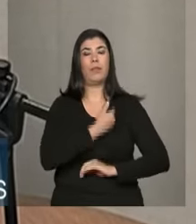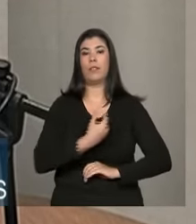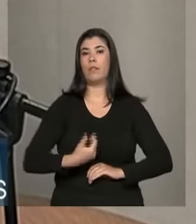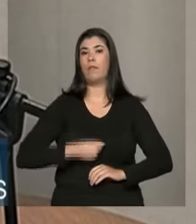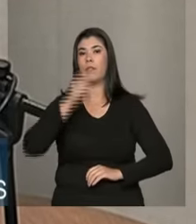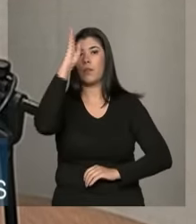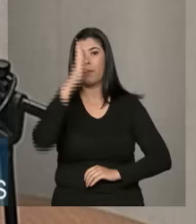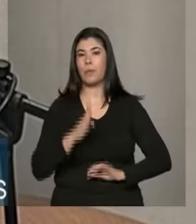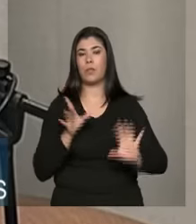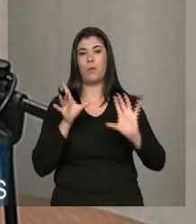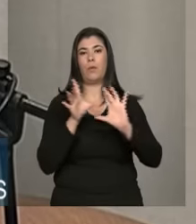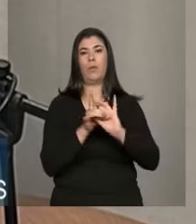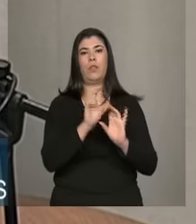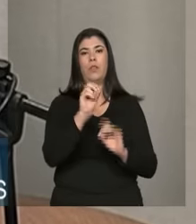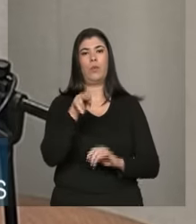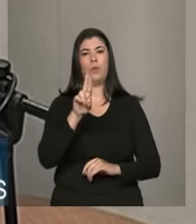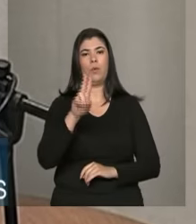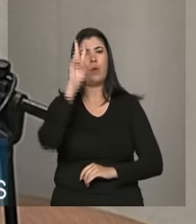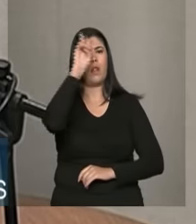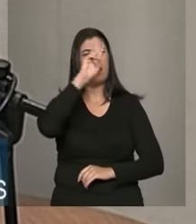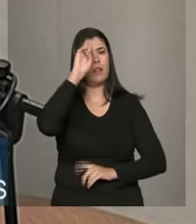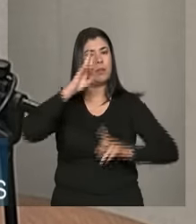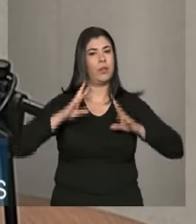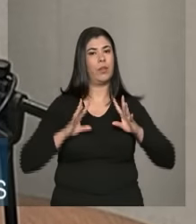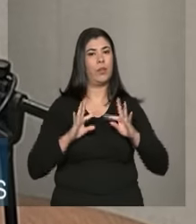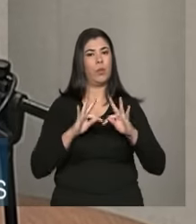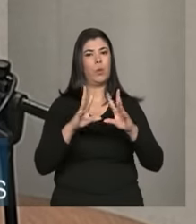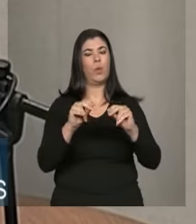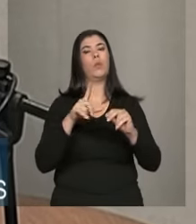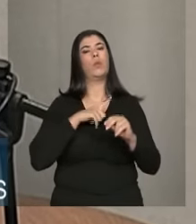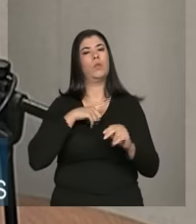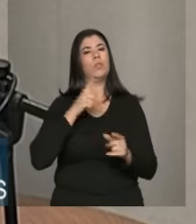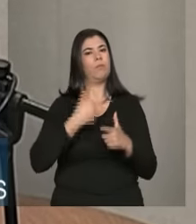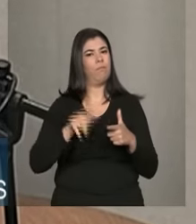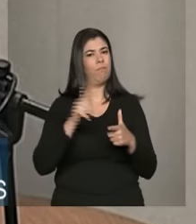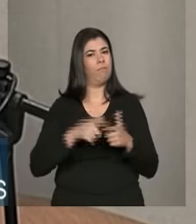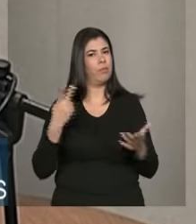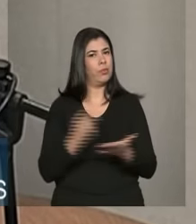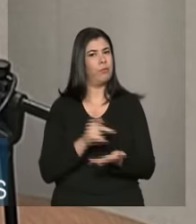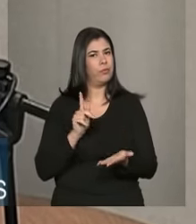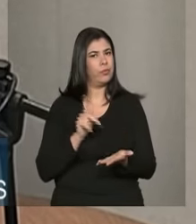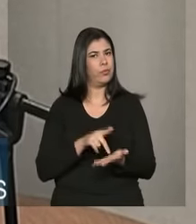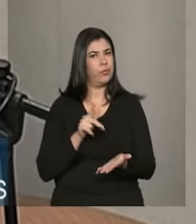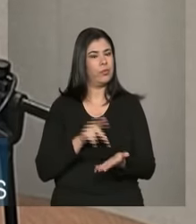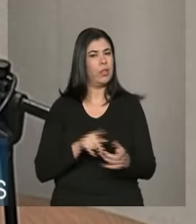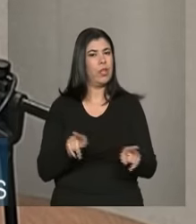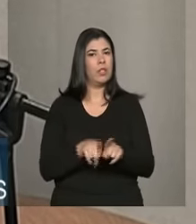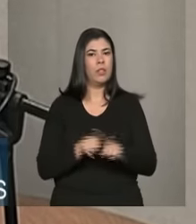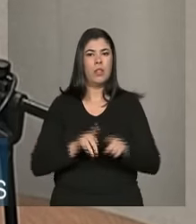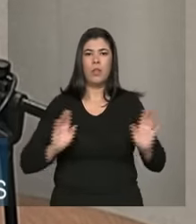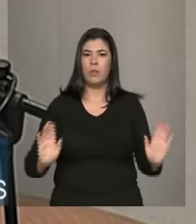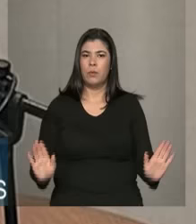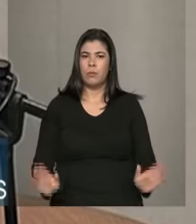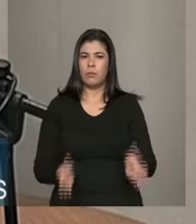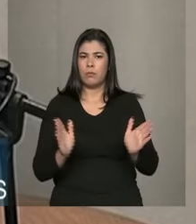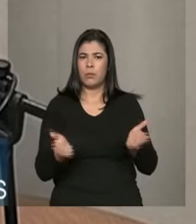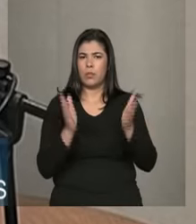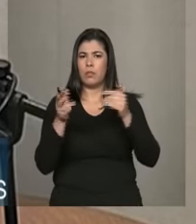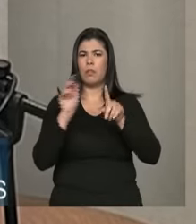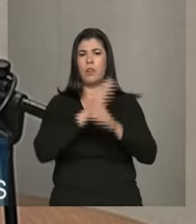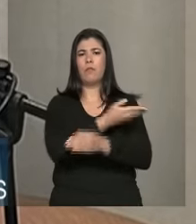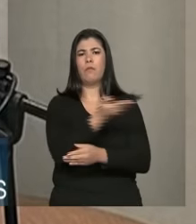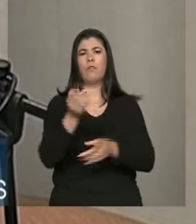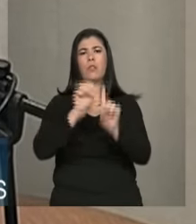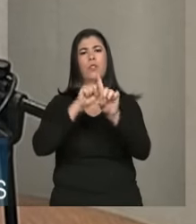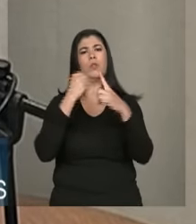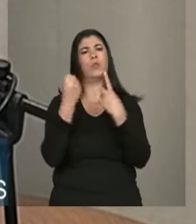ONU para lembrar todos da existência do problema e também para estimular a sociedade